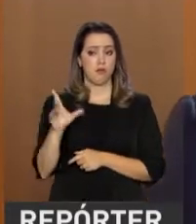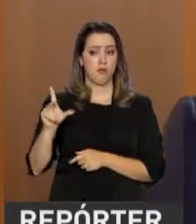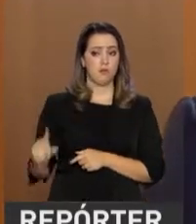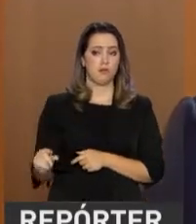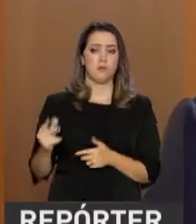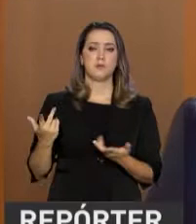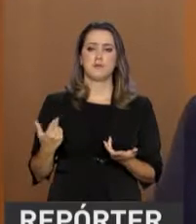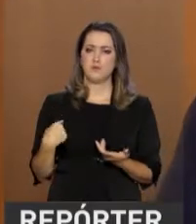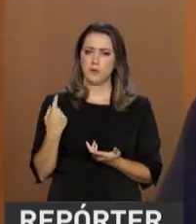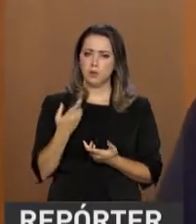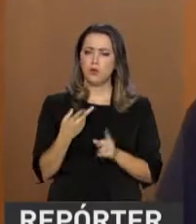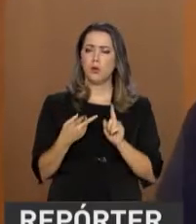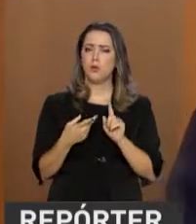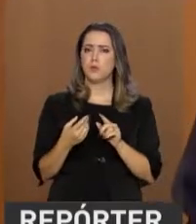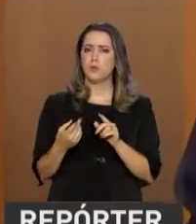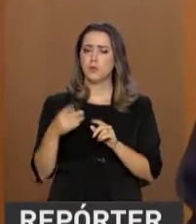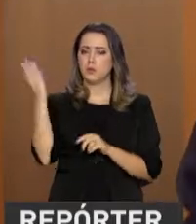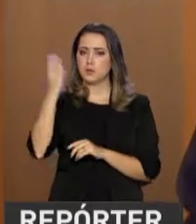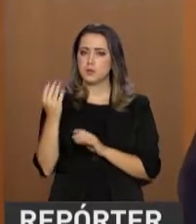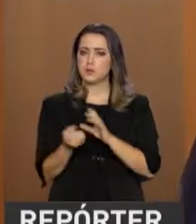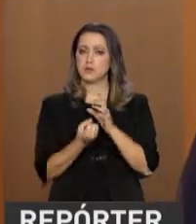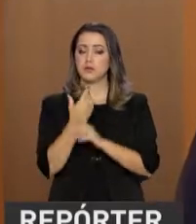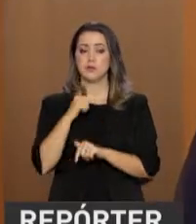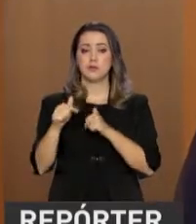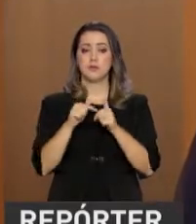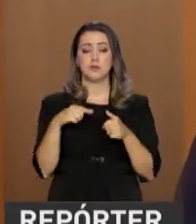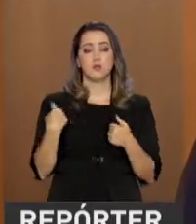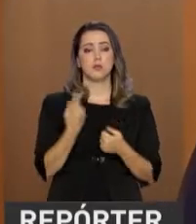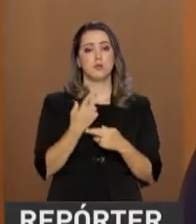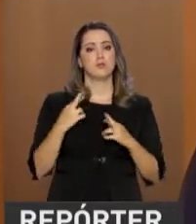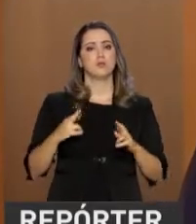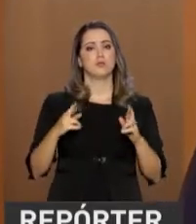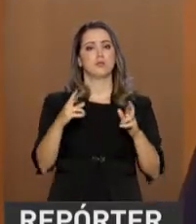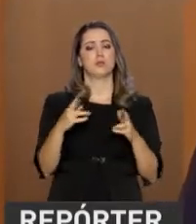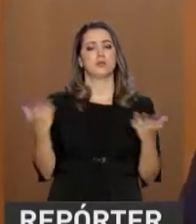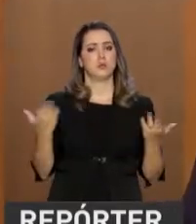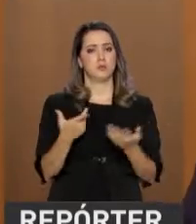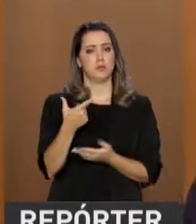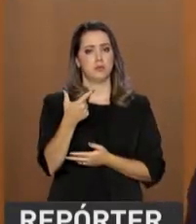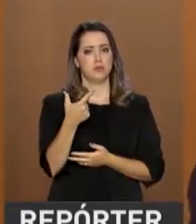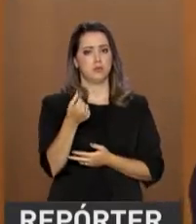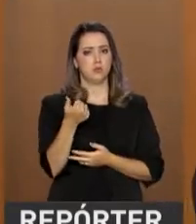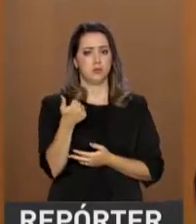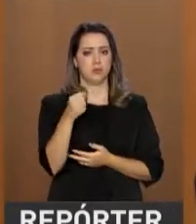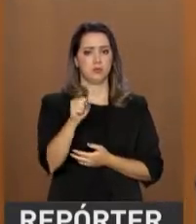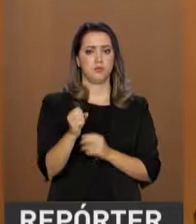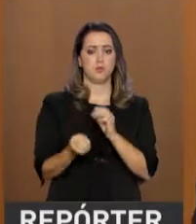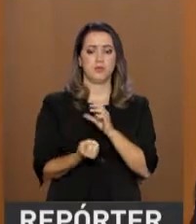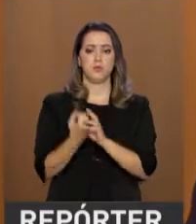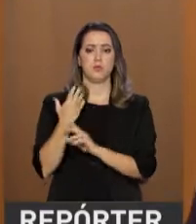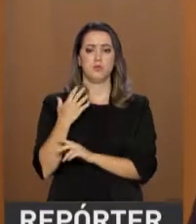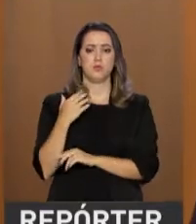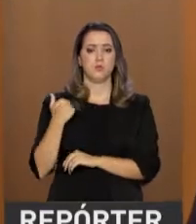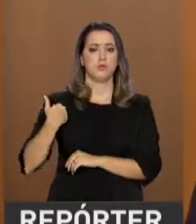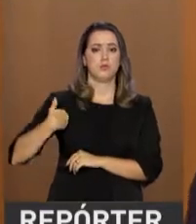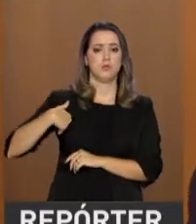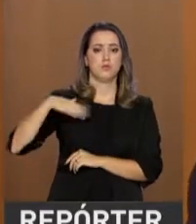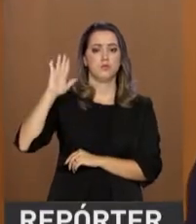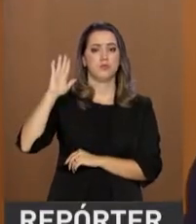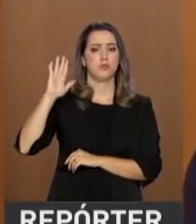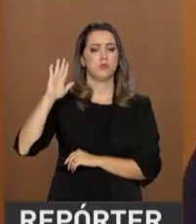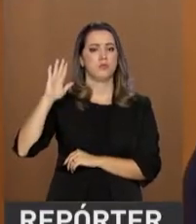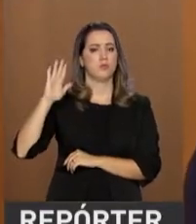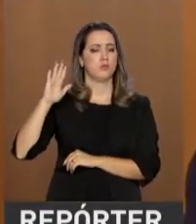E o Brasil está criando emprego. Nós esperamos agora, em 2018, a criação de mais